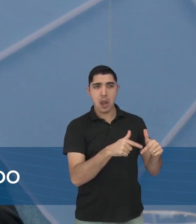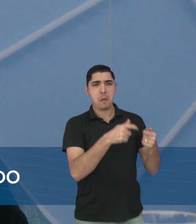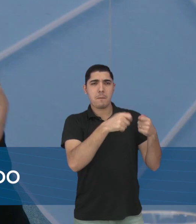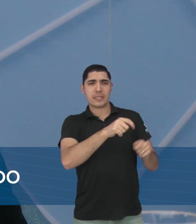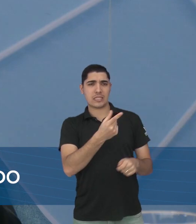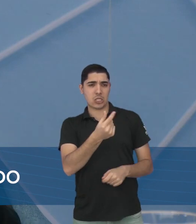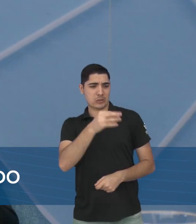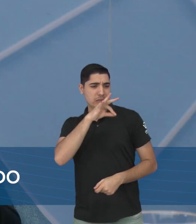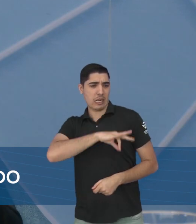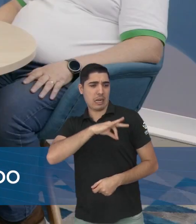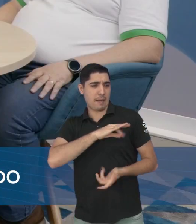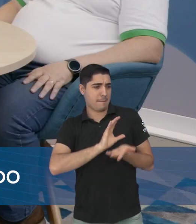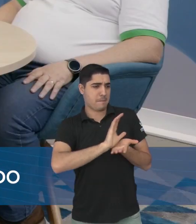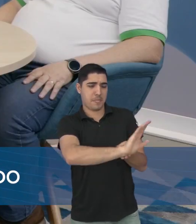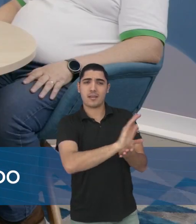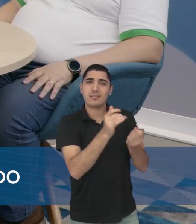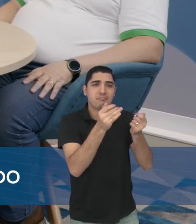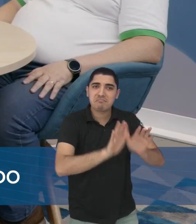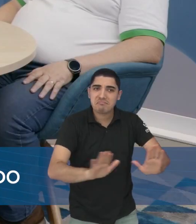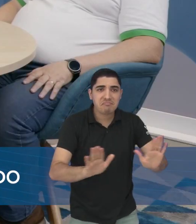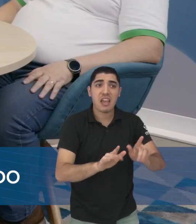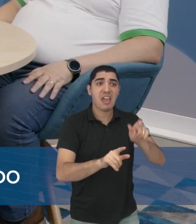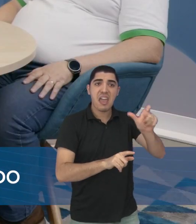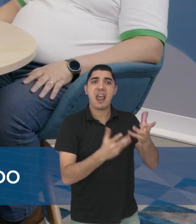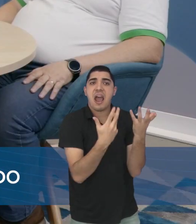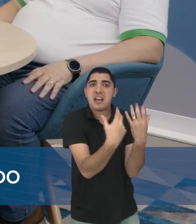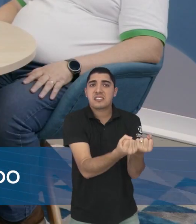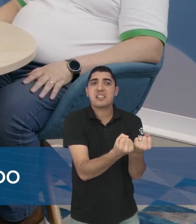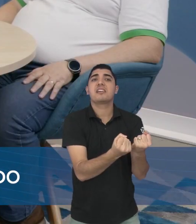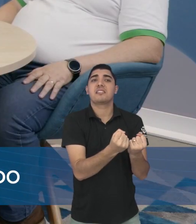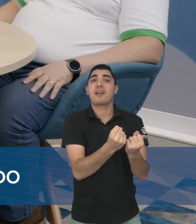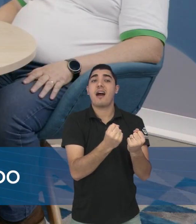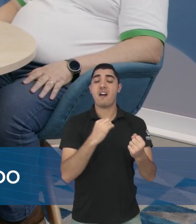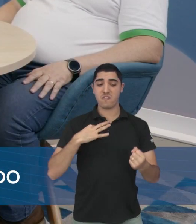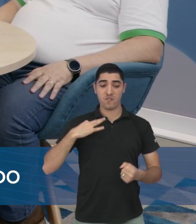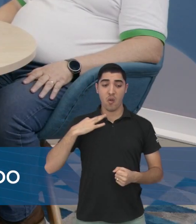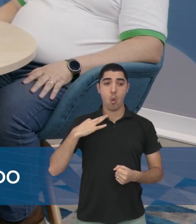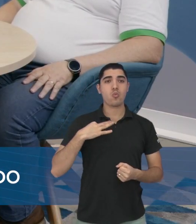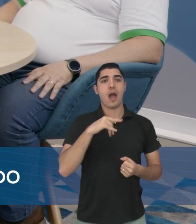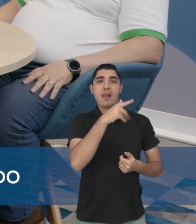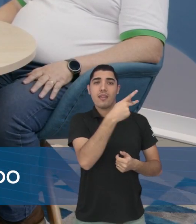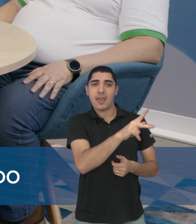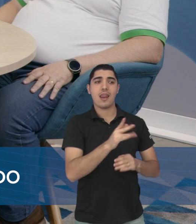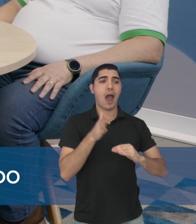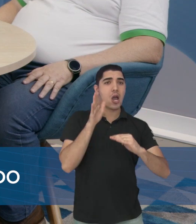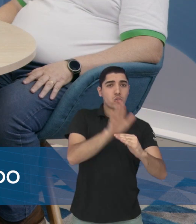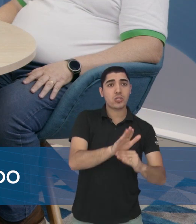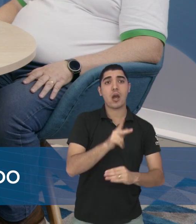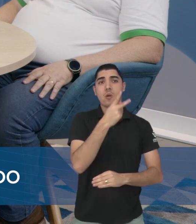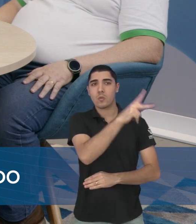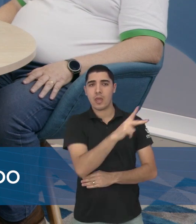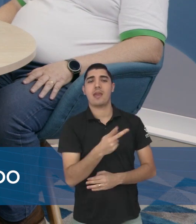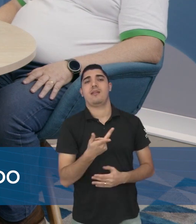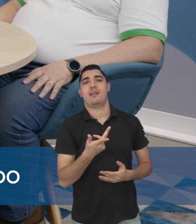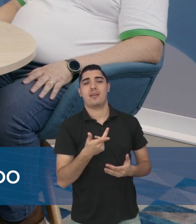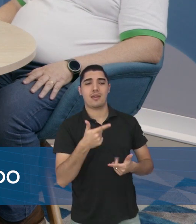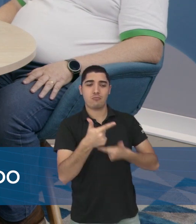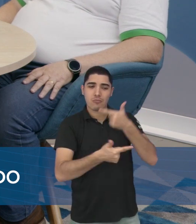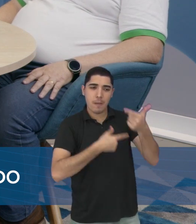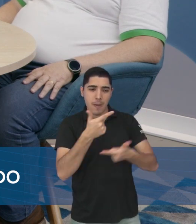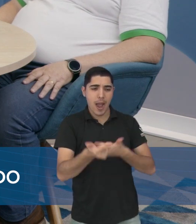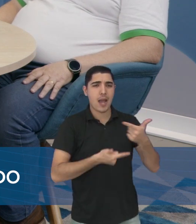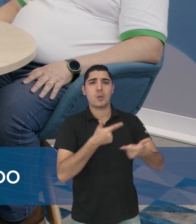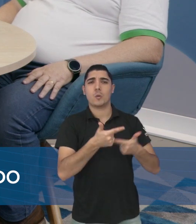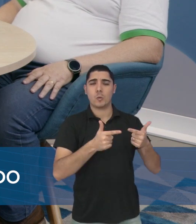estar recebendo para fazer aquele ofício e se dispor a vender, né, a sua força de trabalho